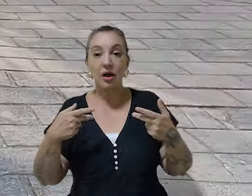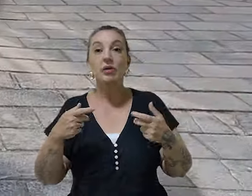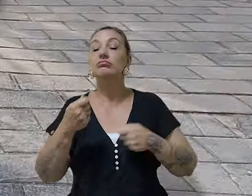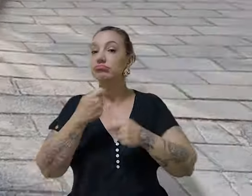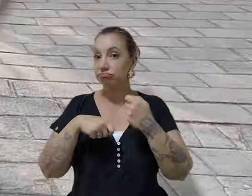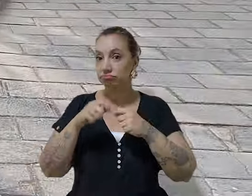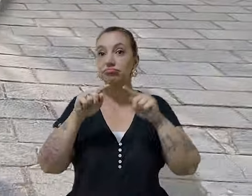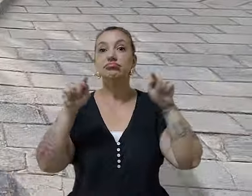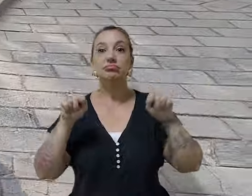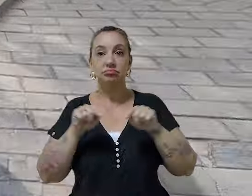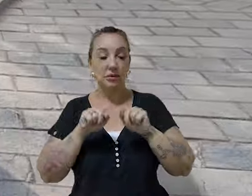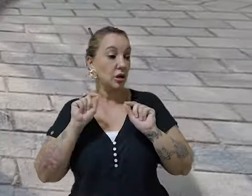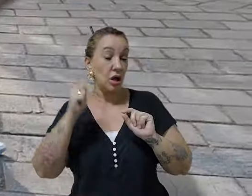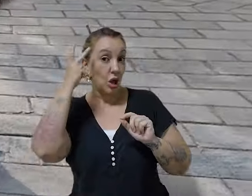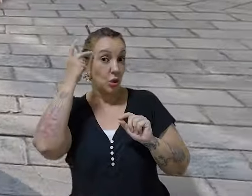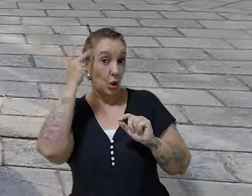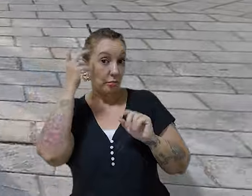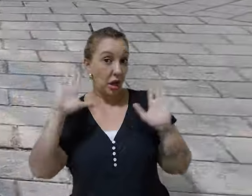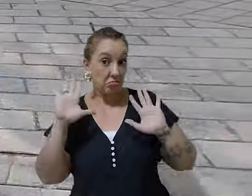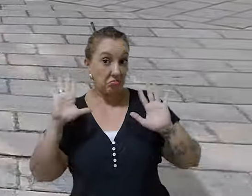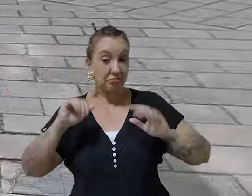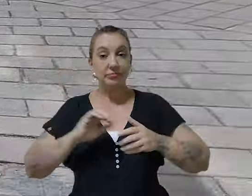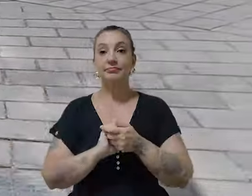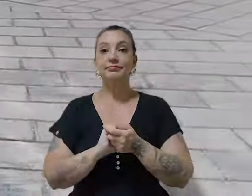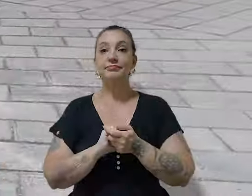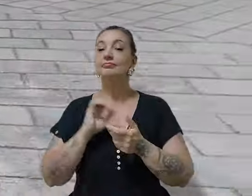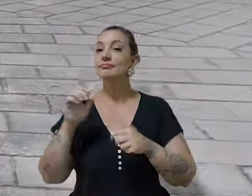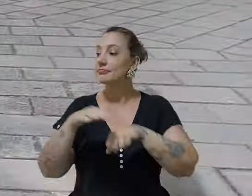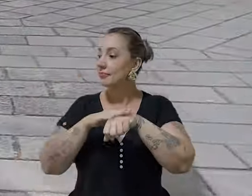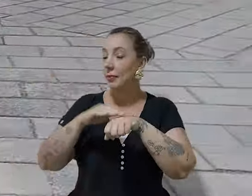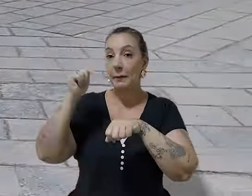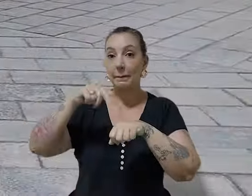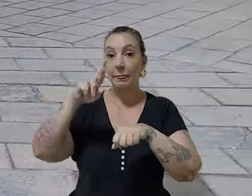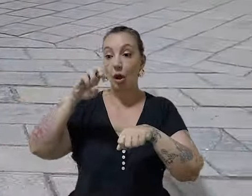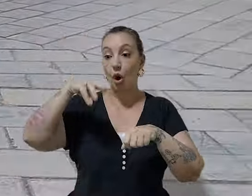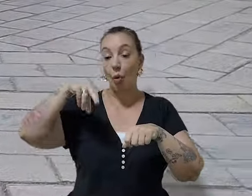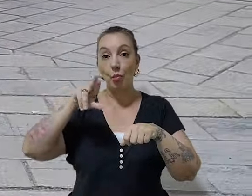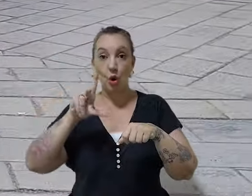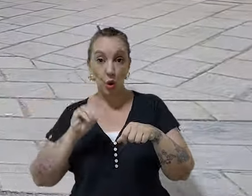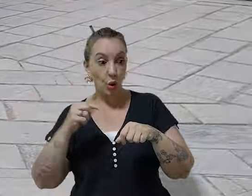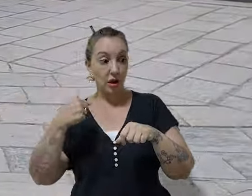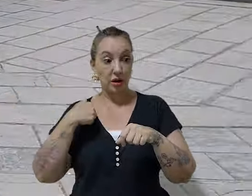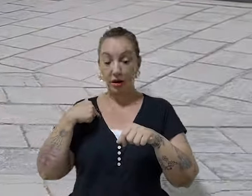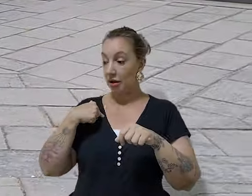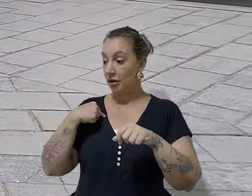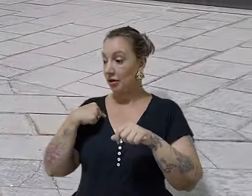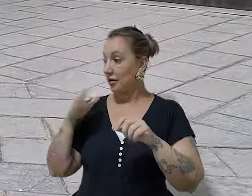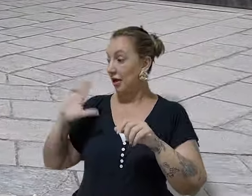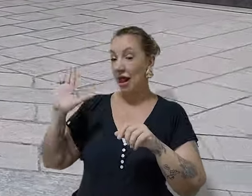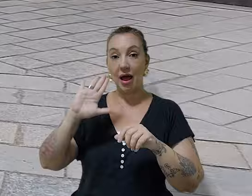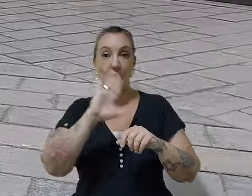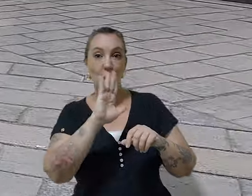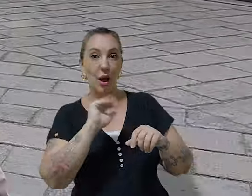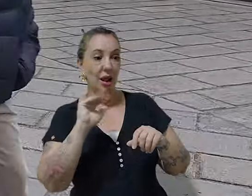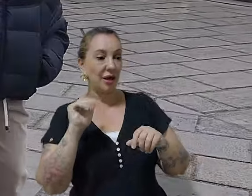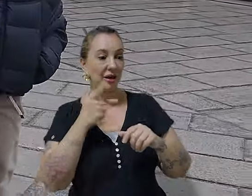comércio, o que é absolutamente normal. Né? A gente estava conversando aqui, Rômulo e eu. Ei, Ni Hao,